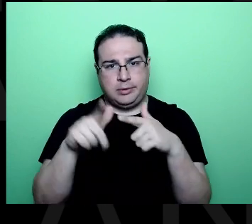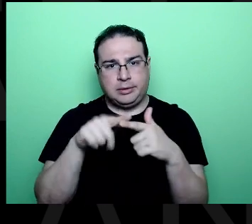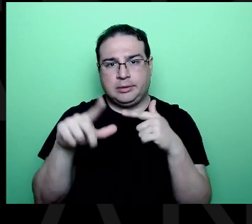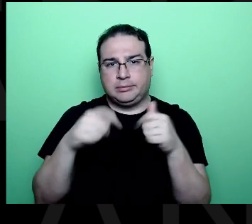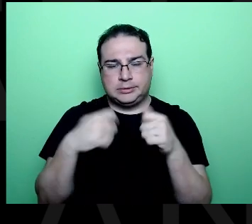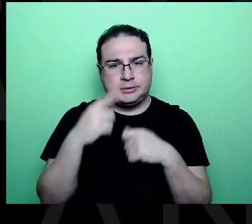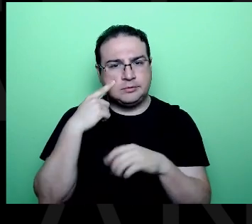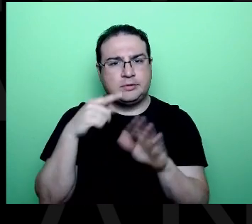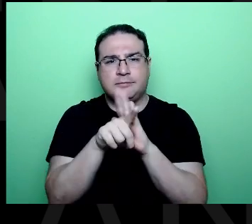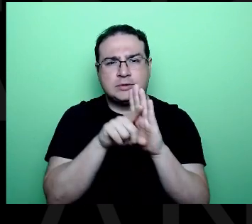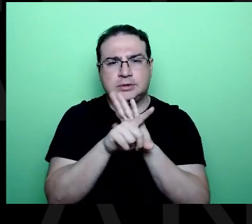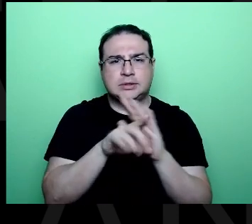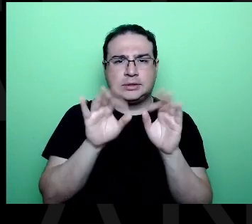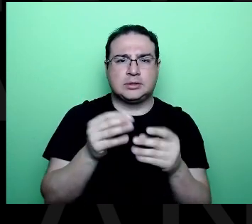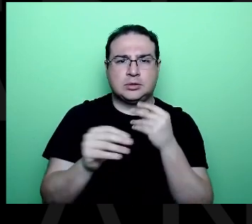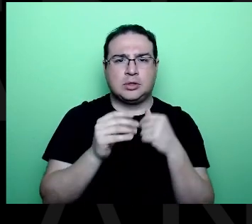que eu preciso investigar